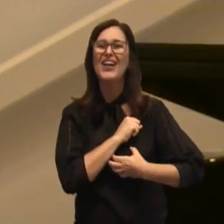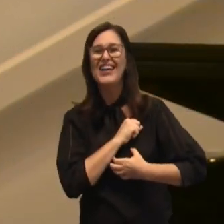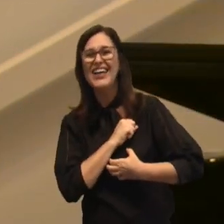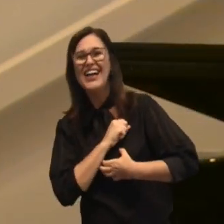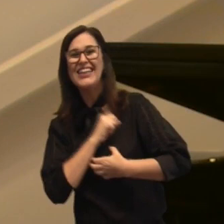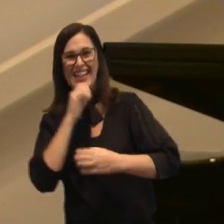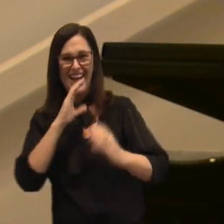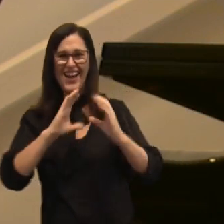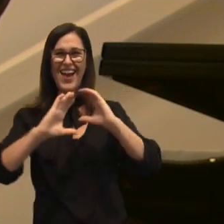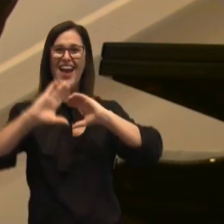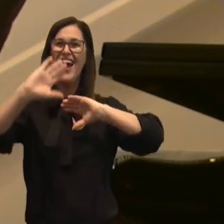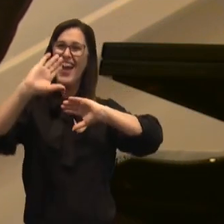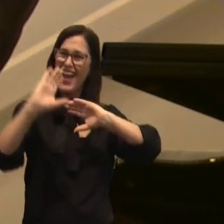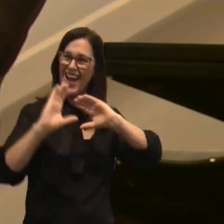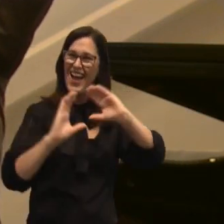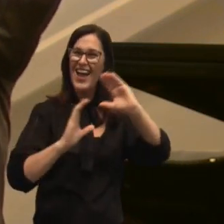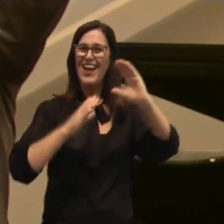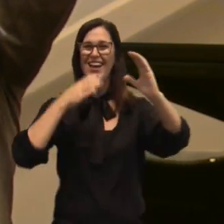amor,